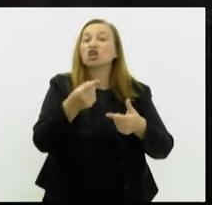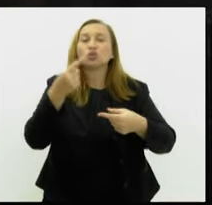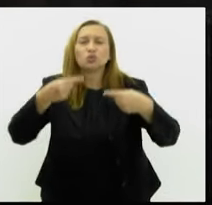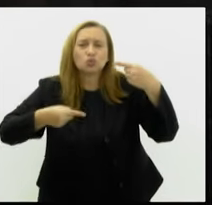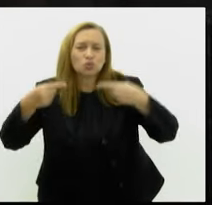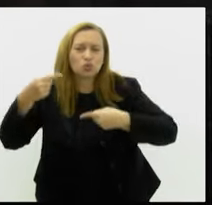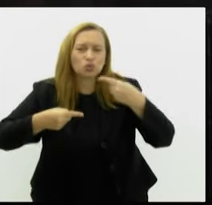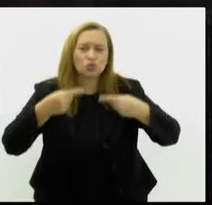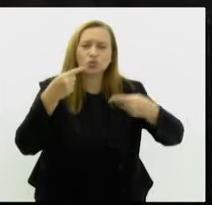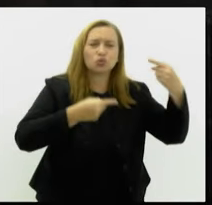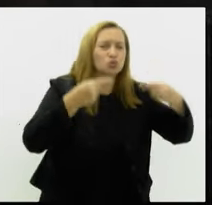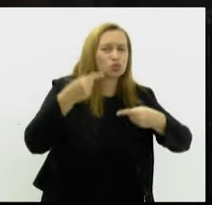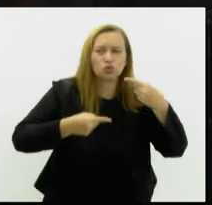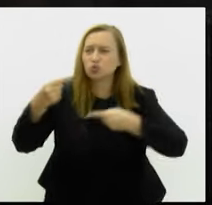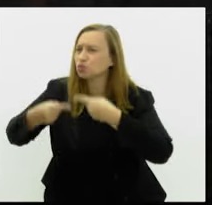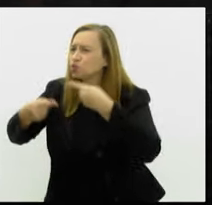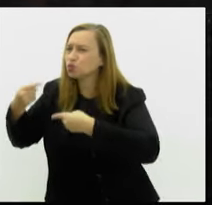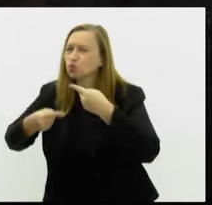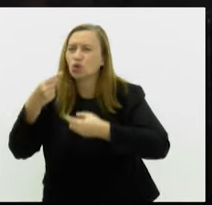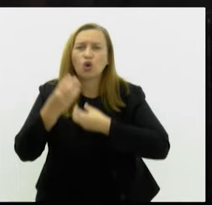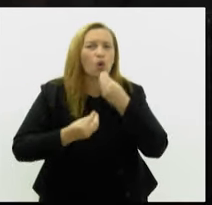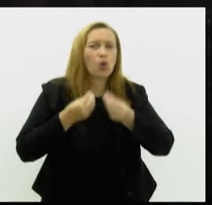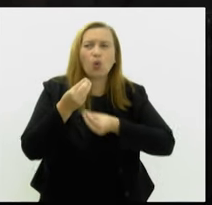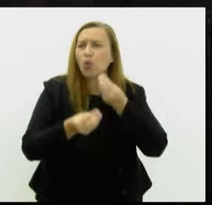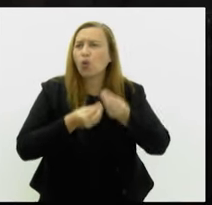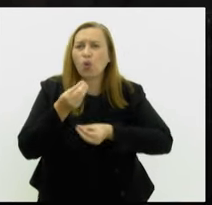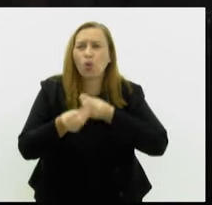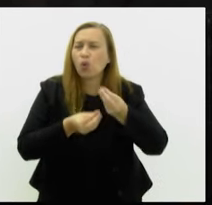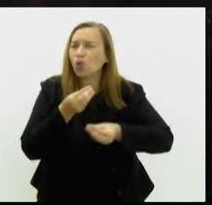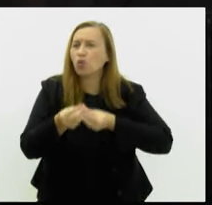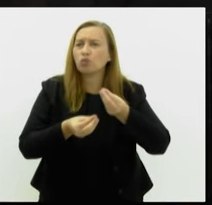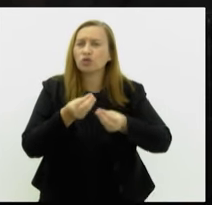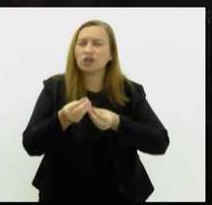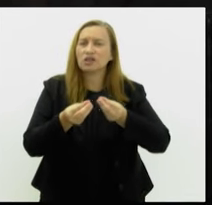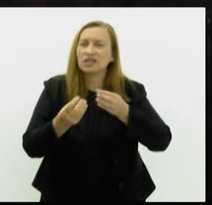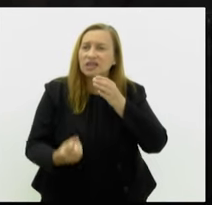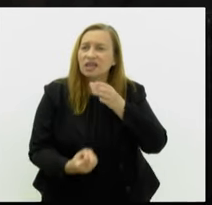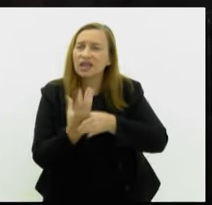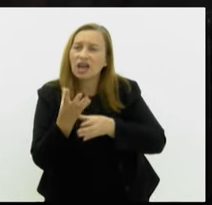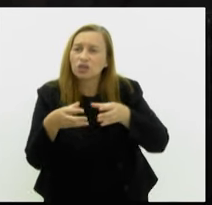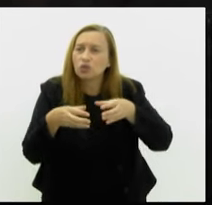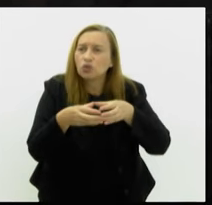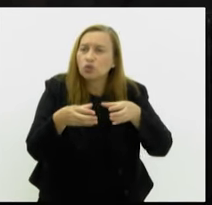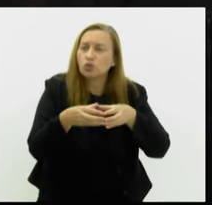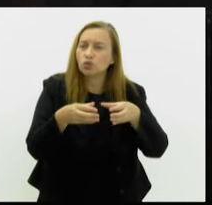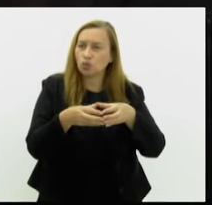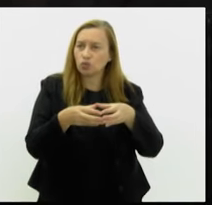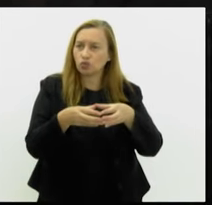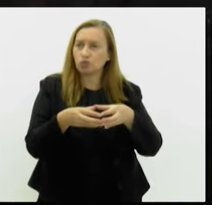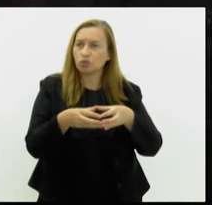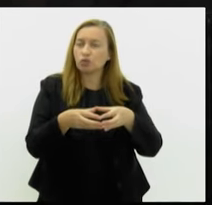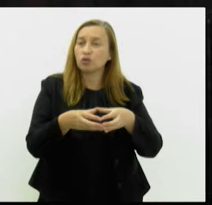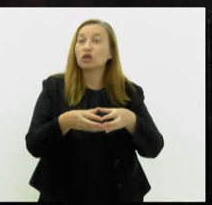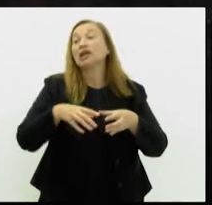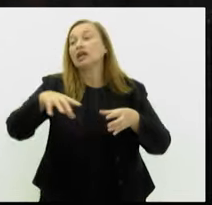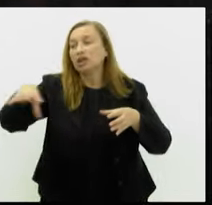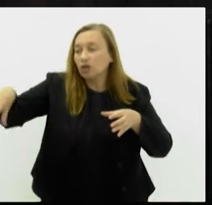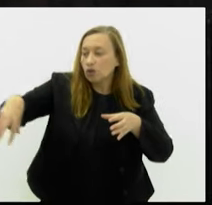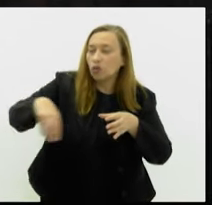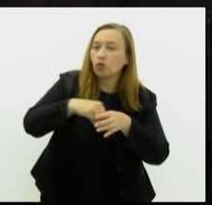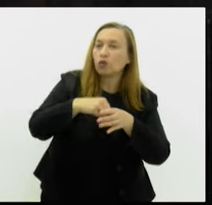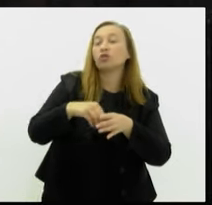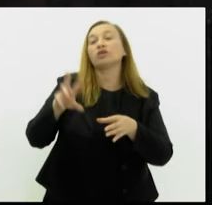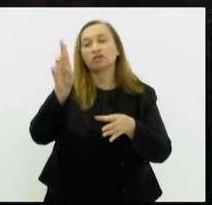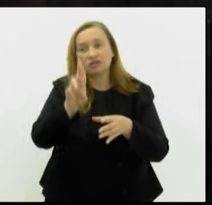intensamente como é que iria ser composto o Conselho. E entrou as universidades, e